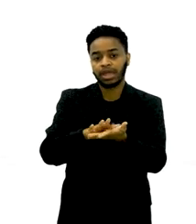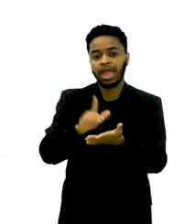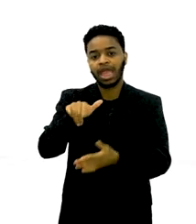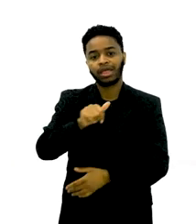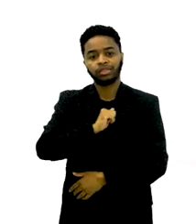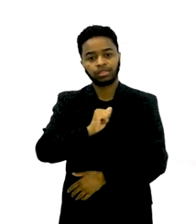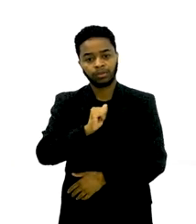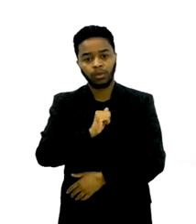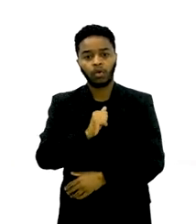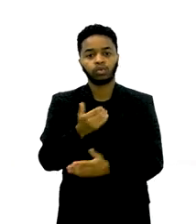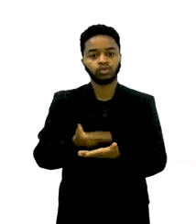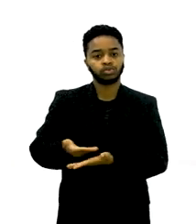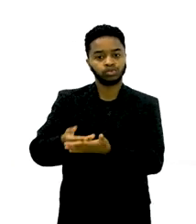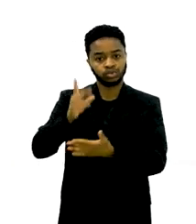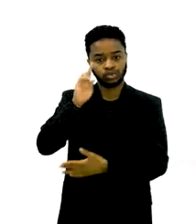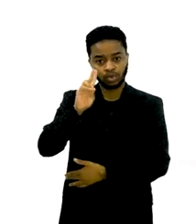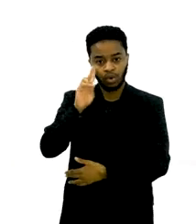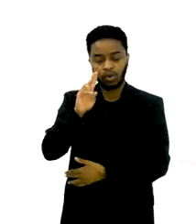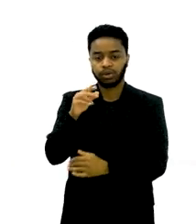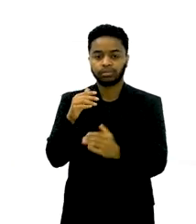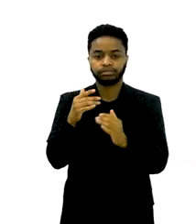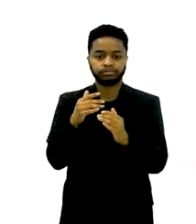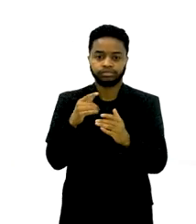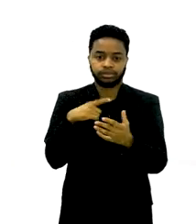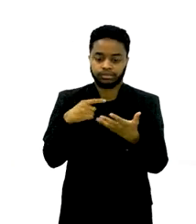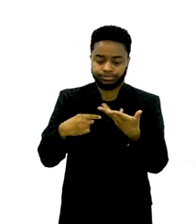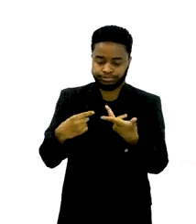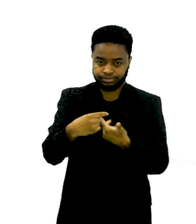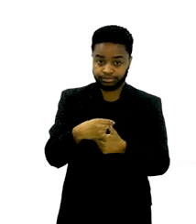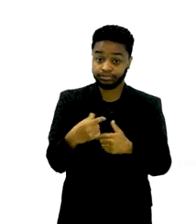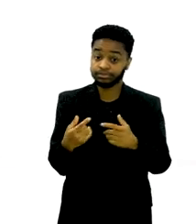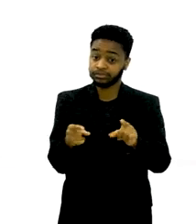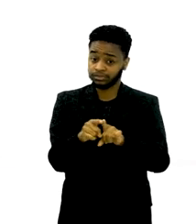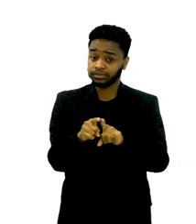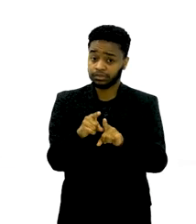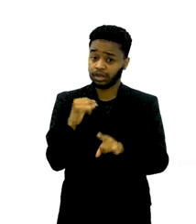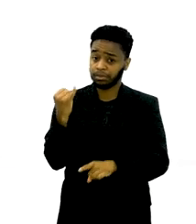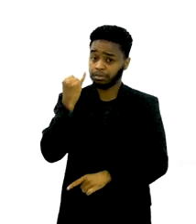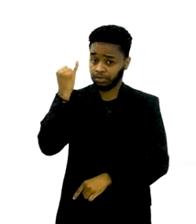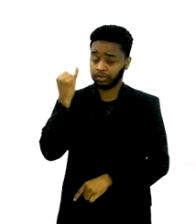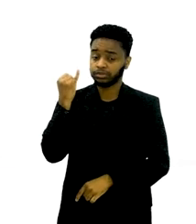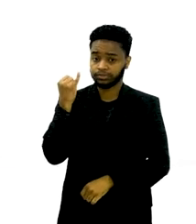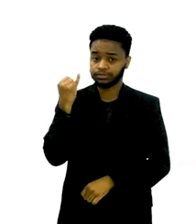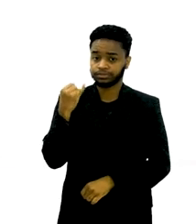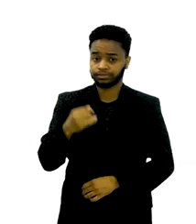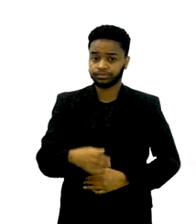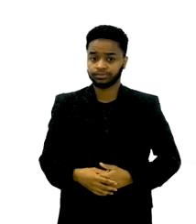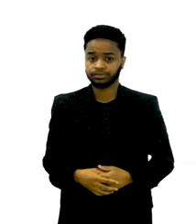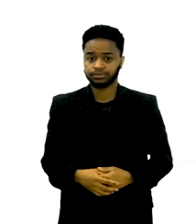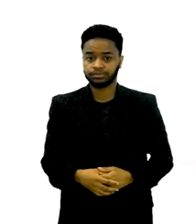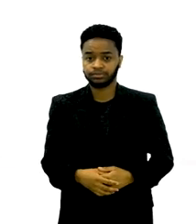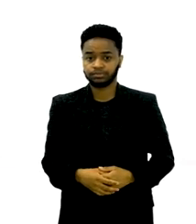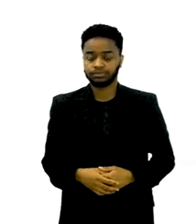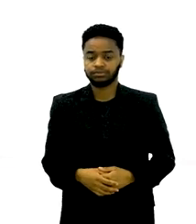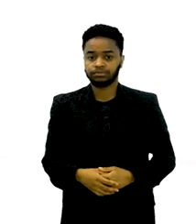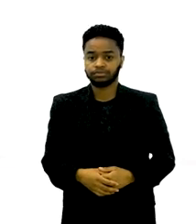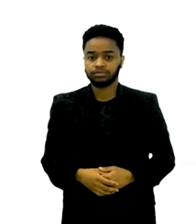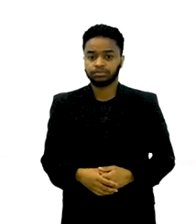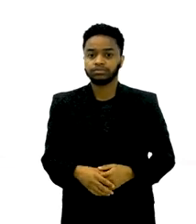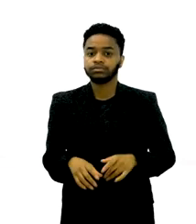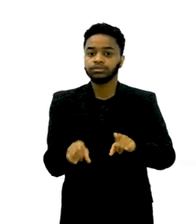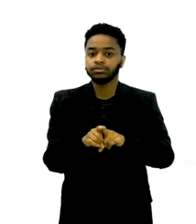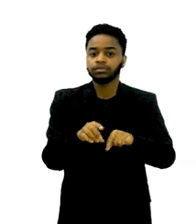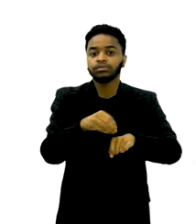antropólogo que esse sambista era Historiador que esse samb então assim e é o único bem eh instruído